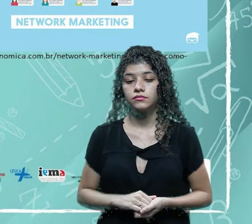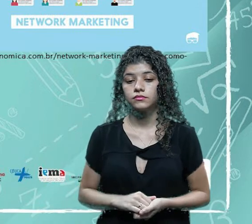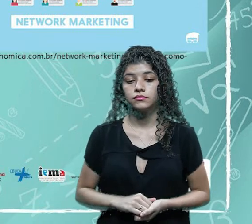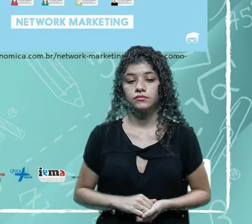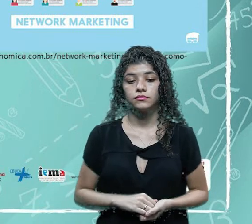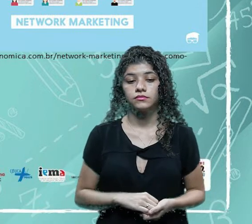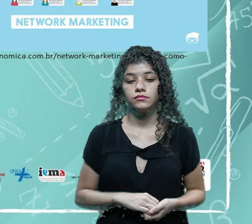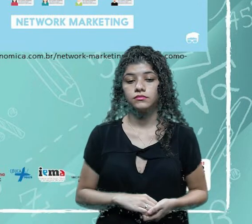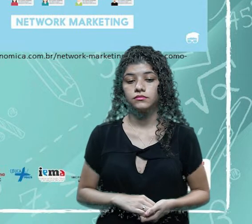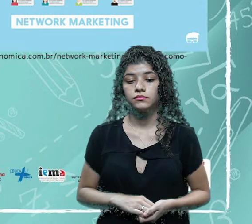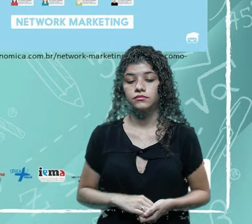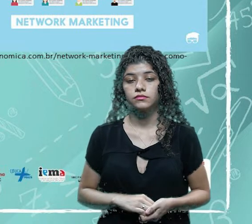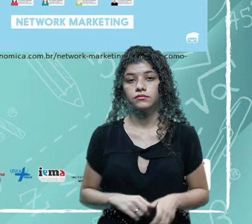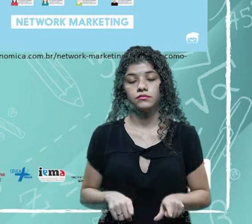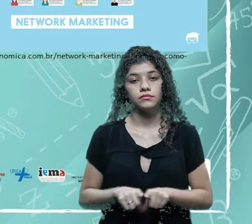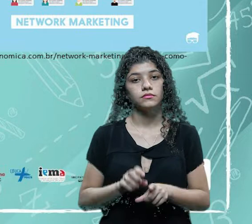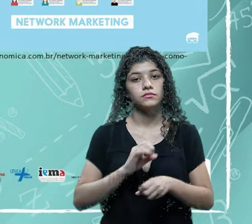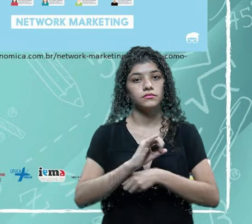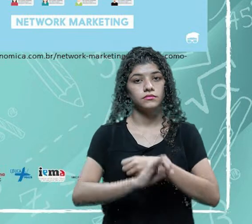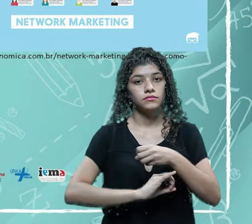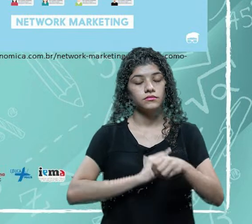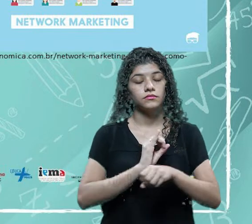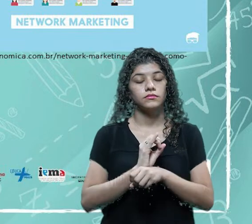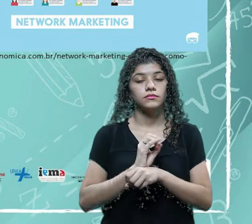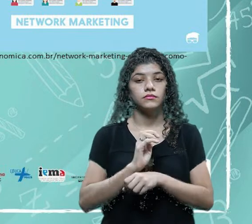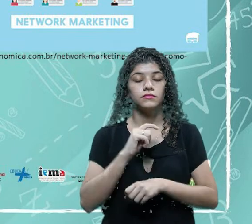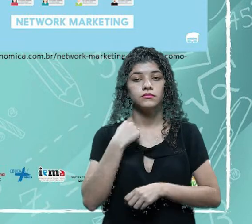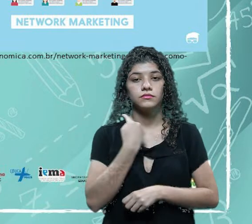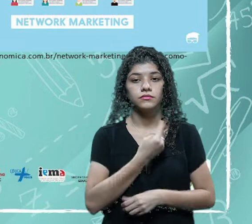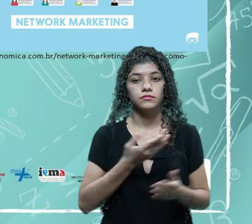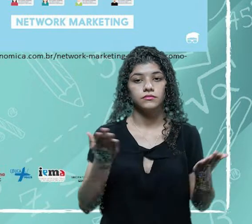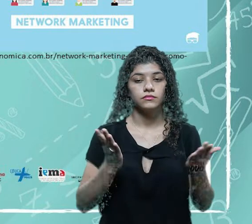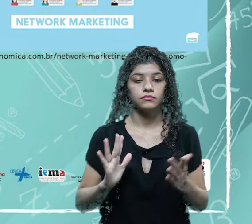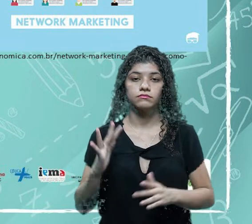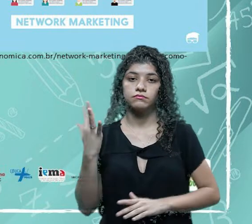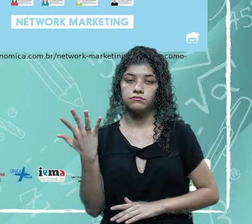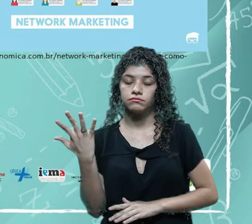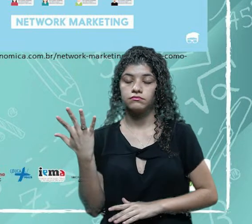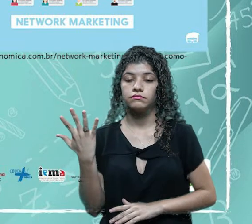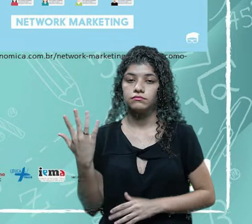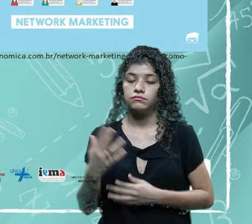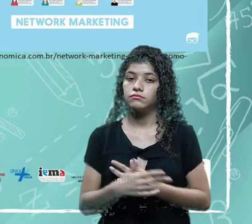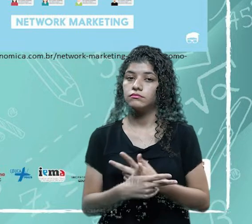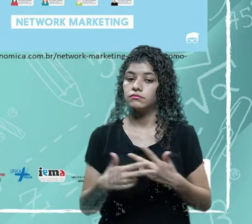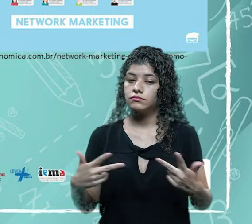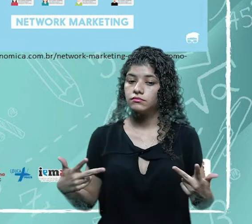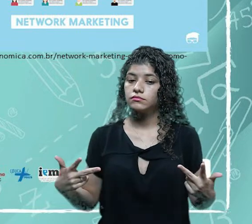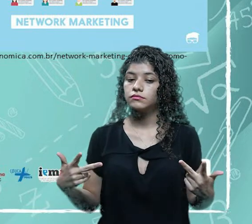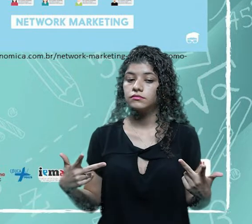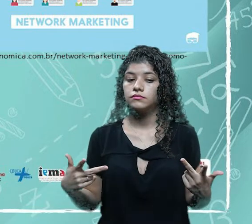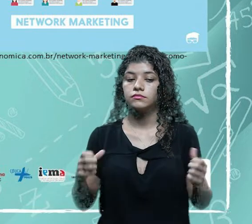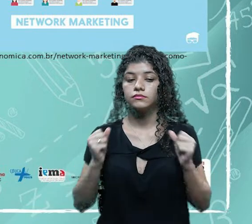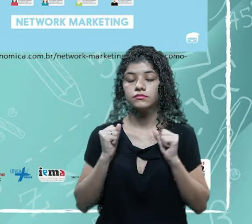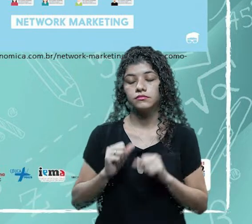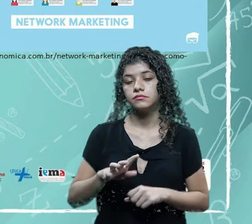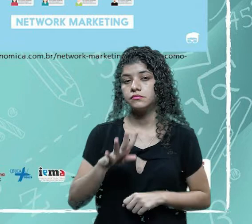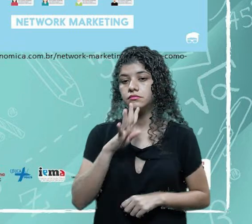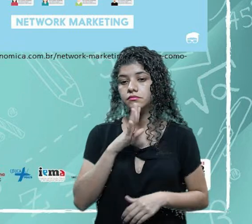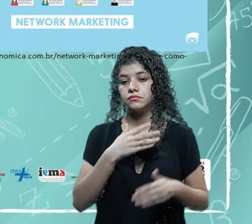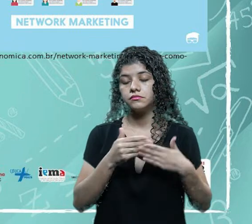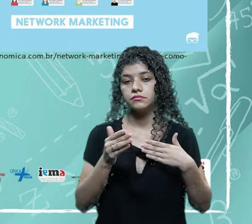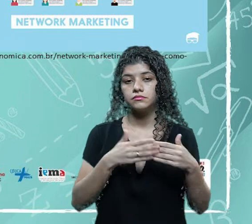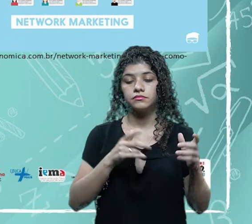além de Claro o o shopping online que a gente está acontecendo muito que pode ser assistido